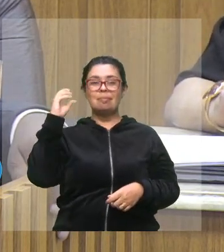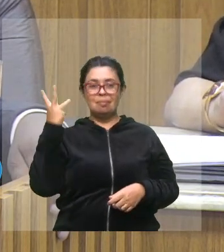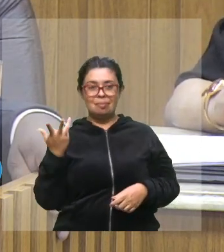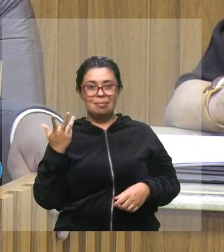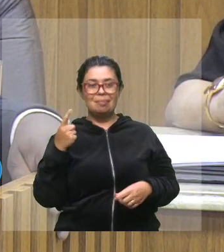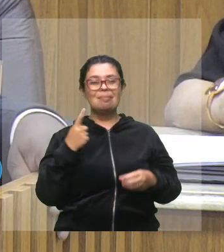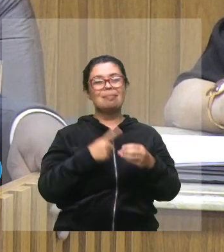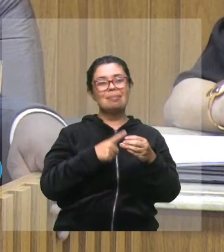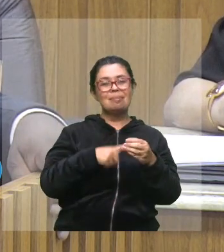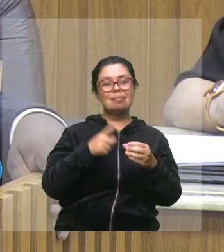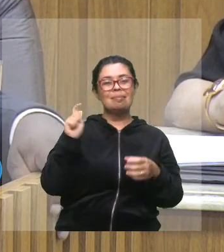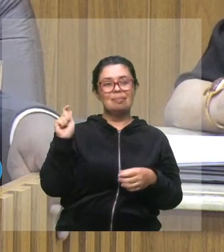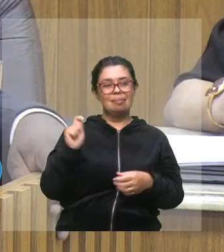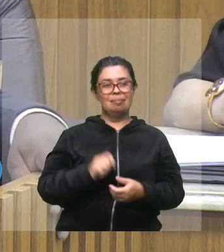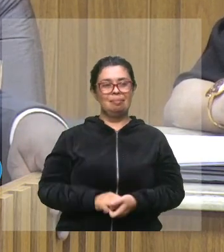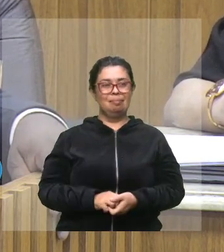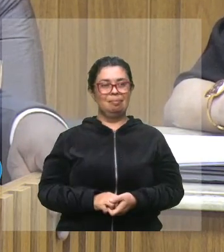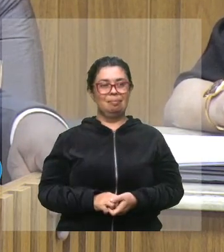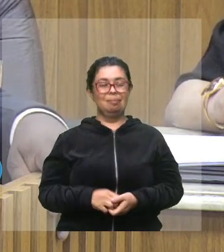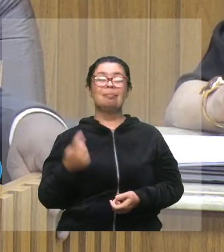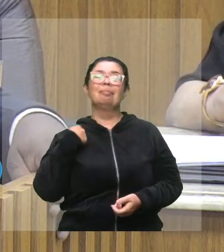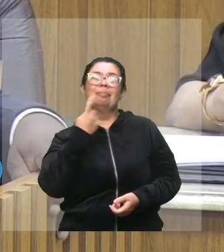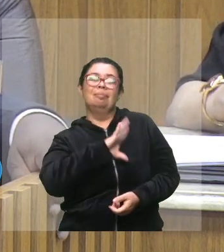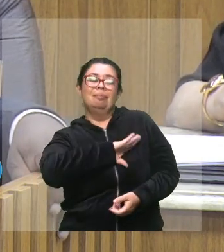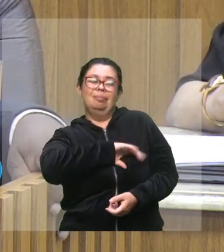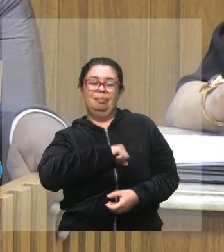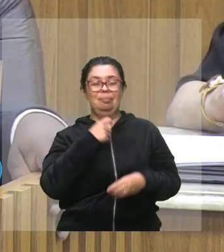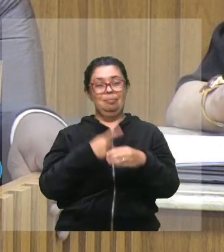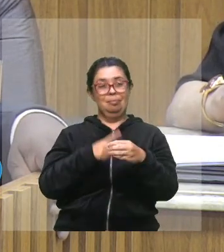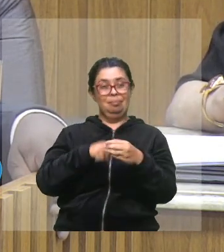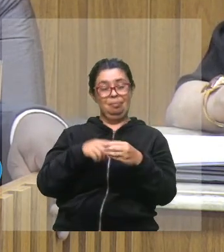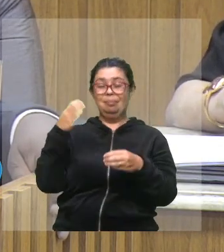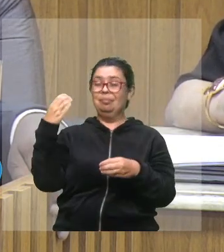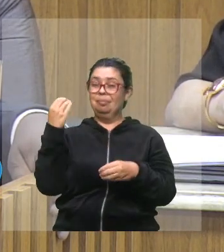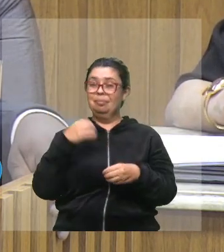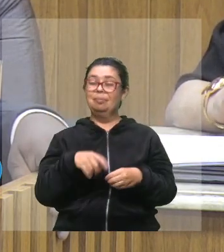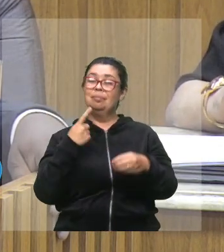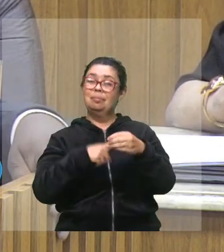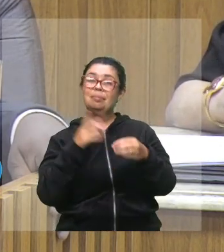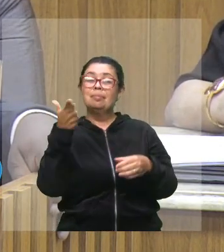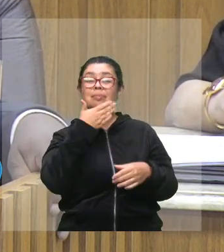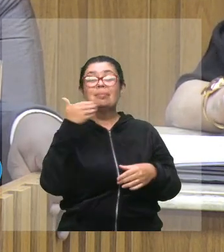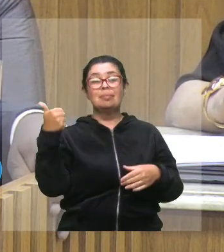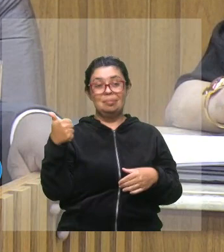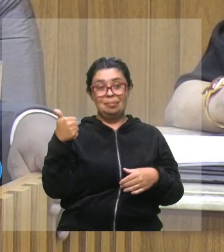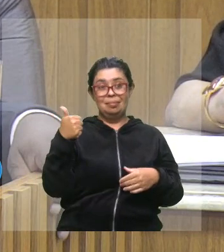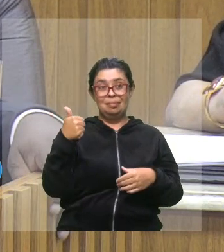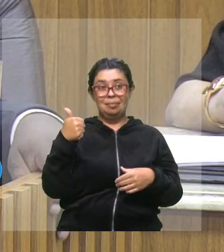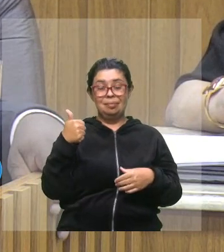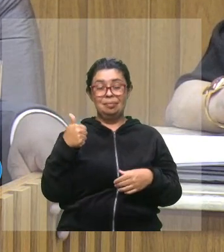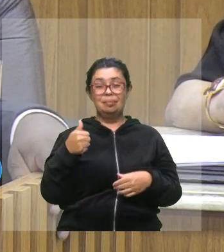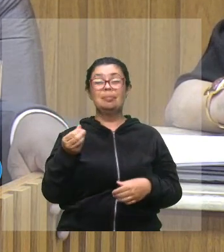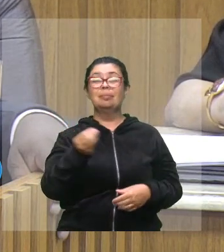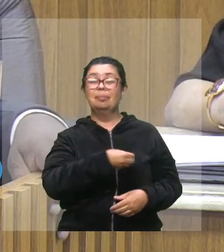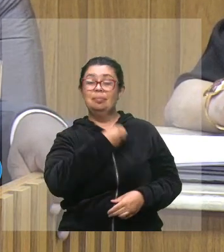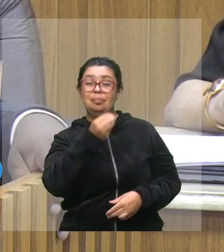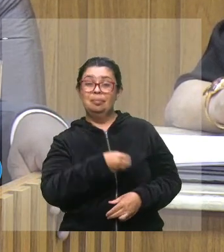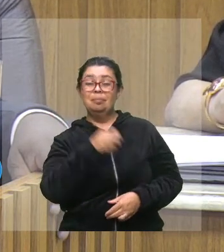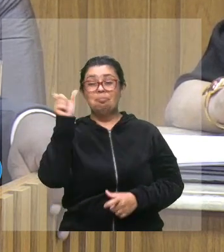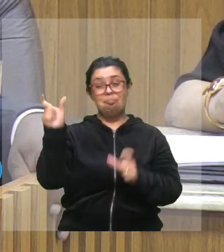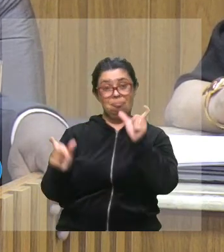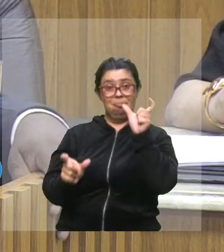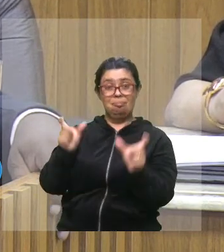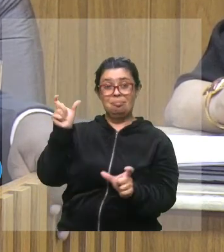nossa cidade. Nós amamos essa cidade e queremos ver a nossa cidade cada vez melhor e com qualidade de vida para os nossos